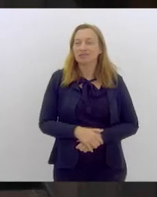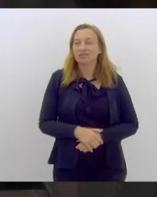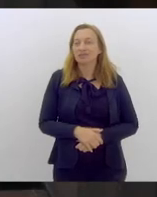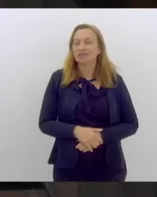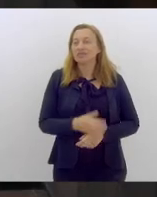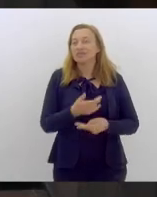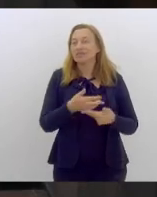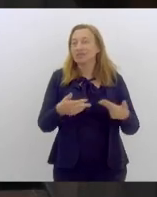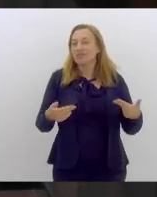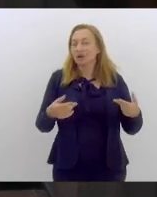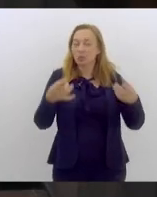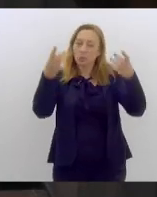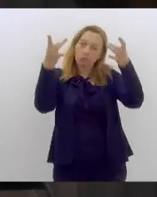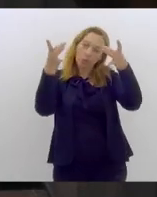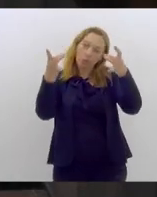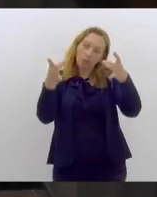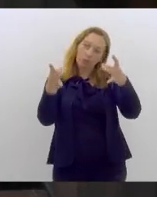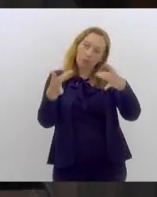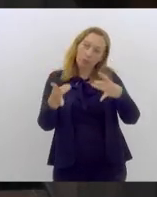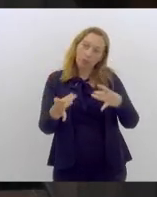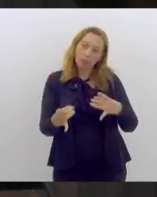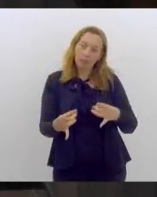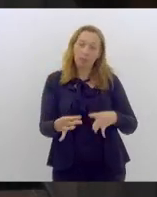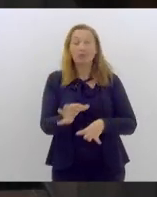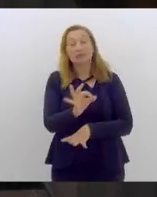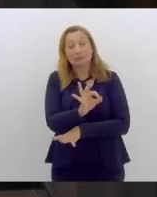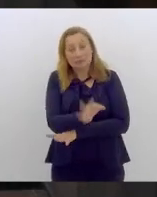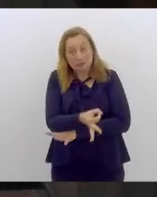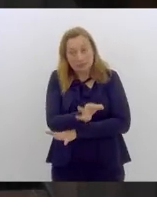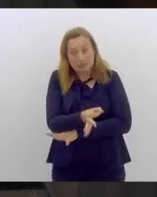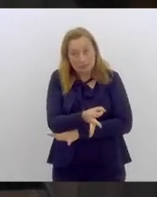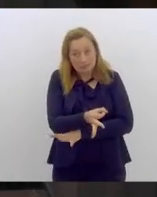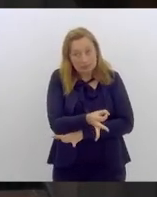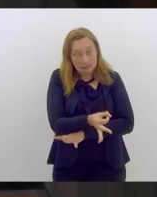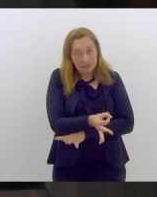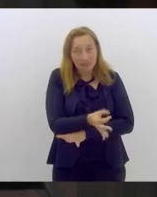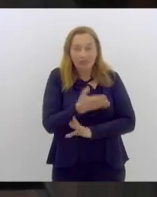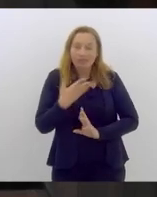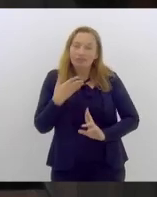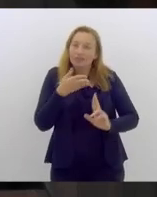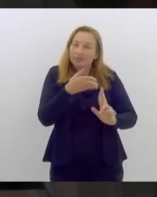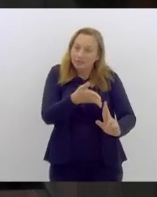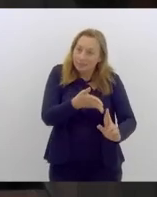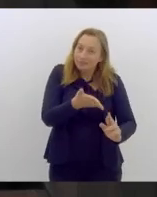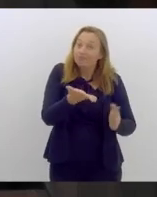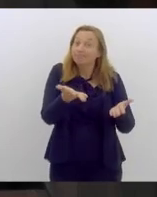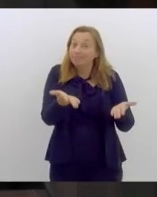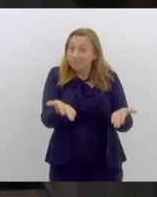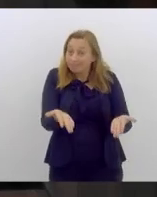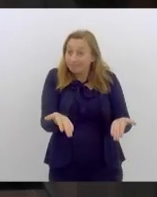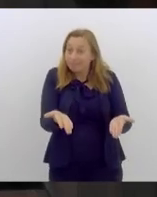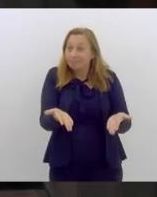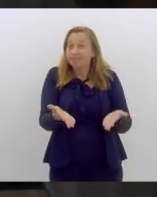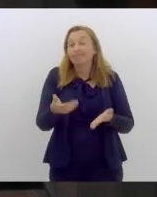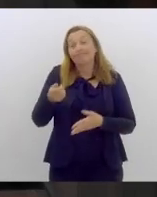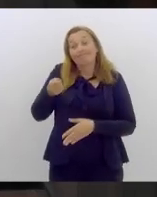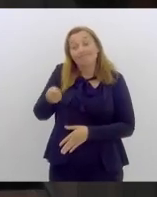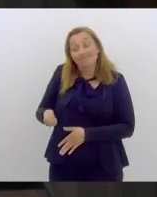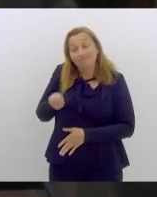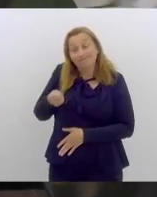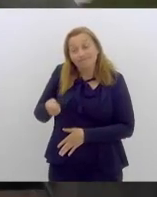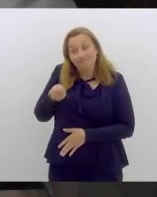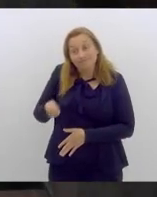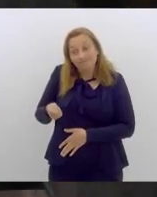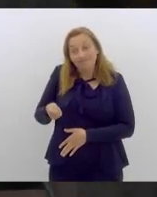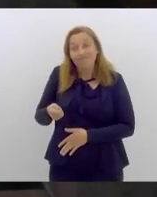dezenas de quesitos, evidentemente fazendo referência a ditadores de